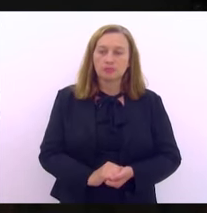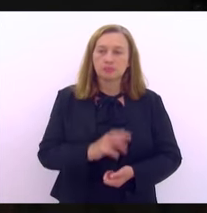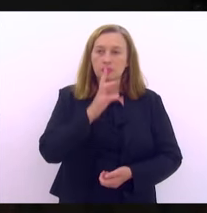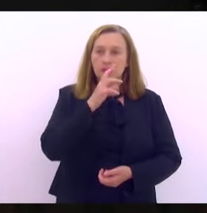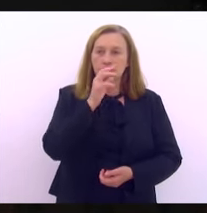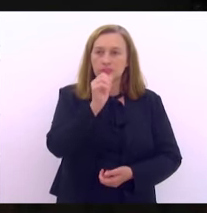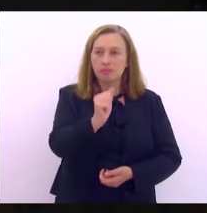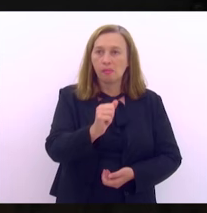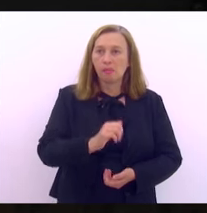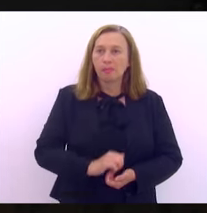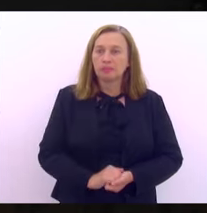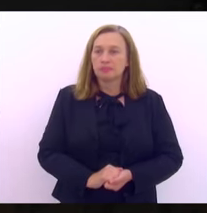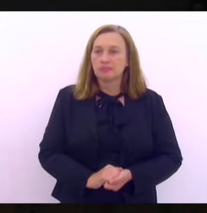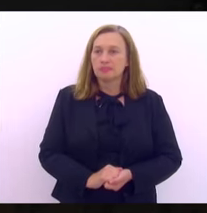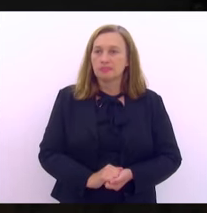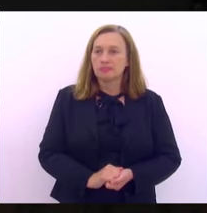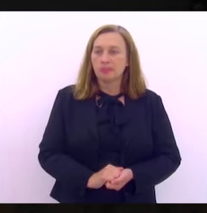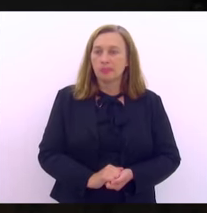Rodrigo Amorim.